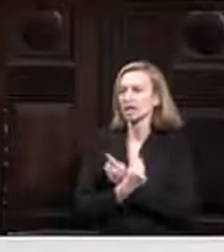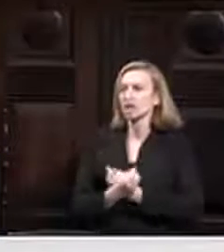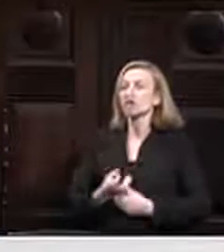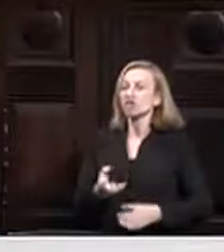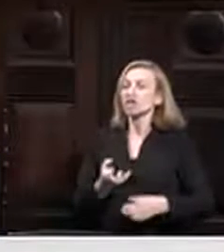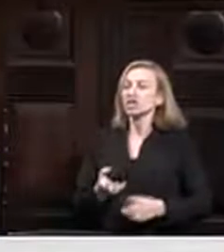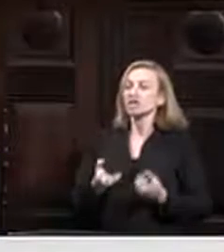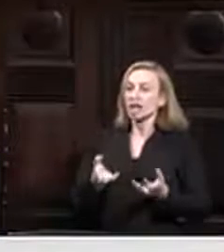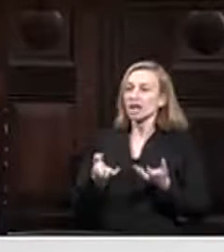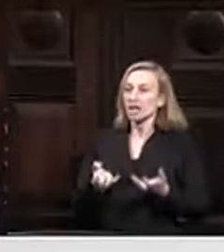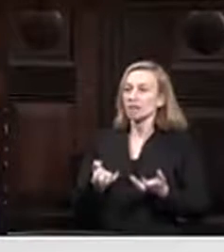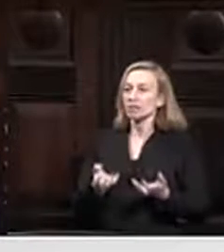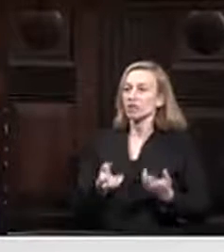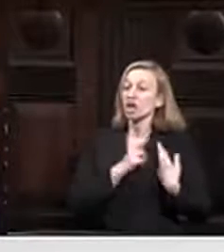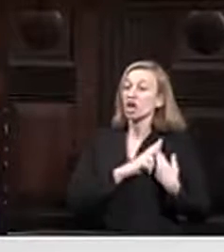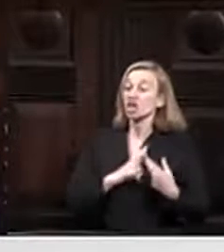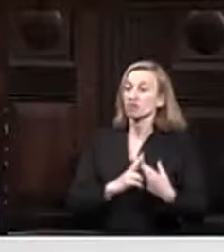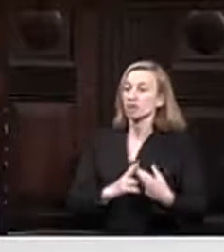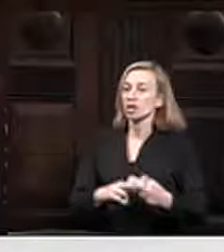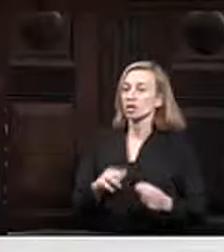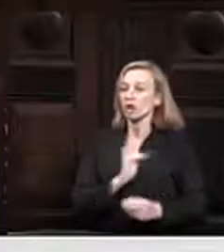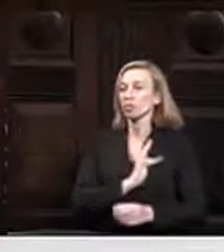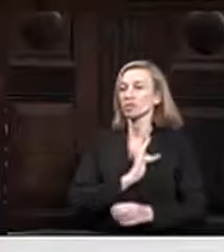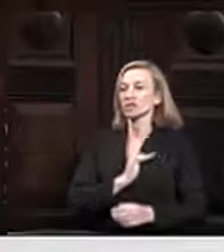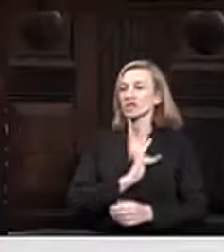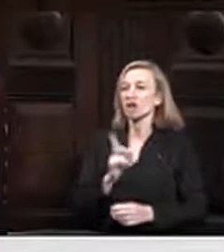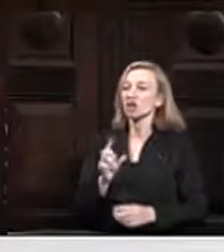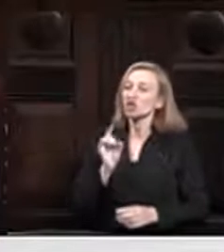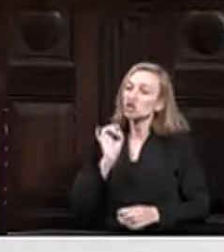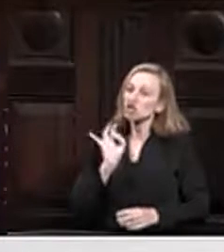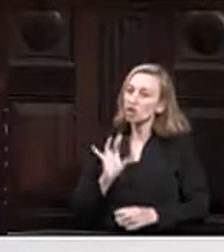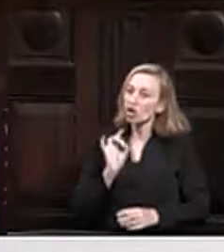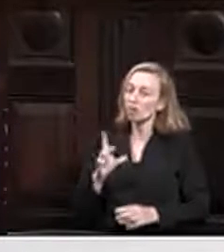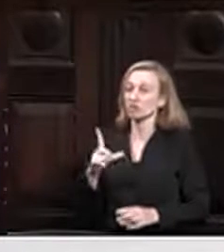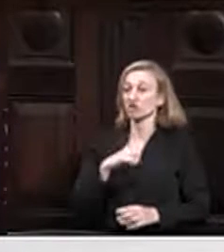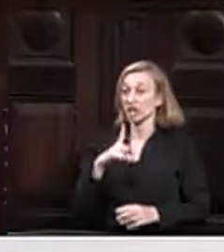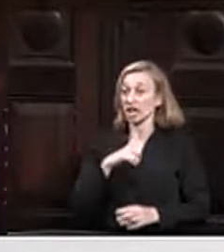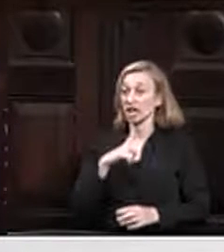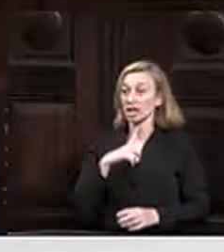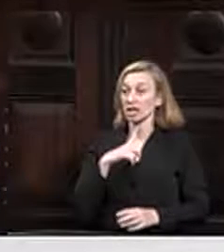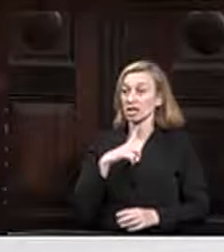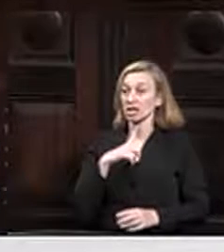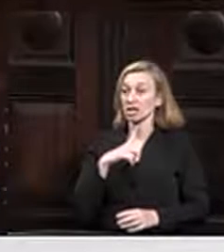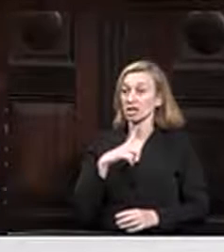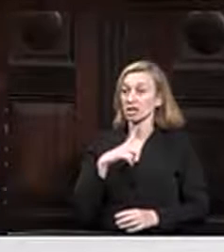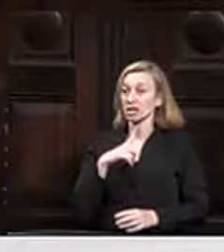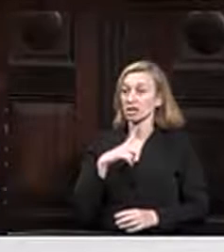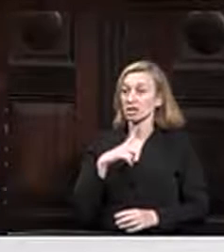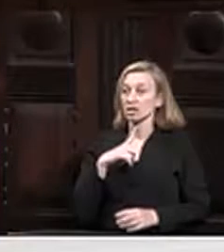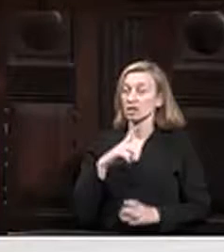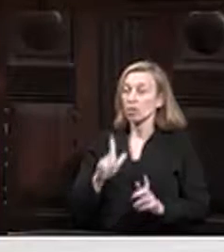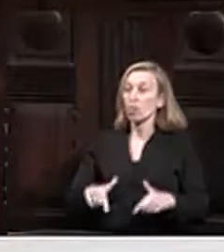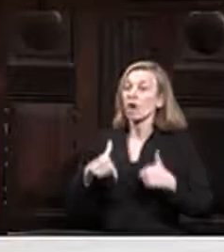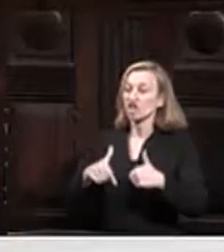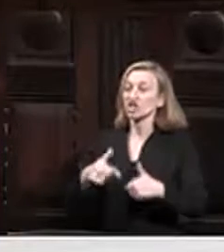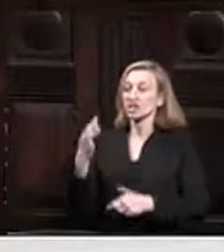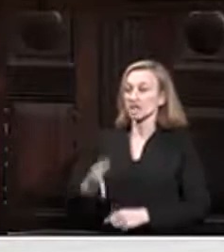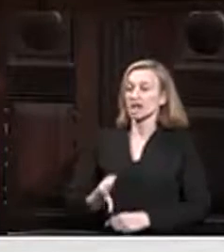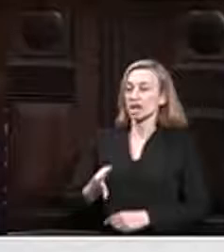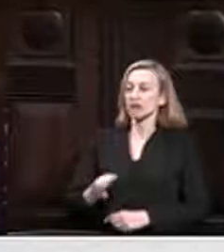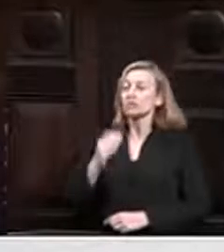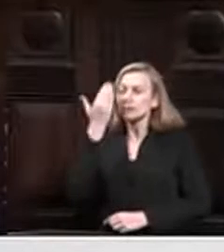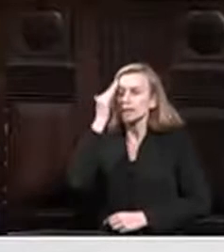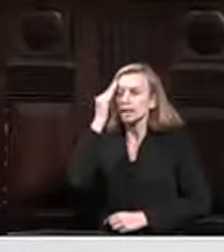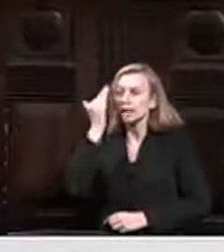o respeito ao policial. E nós só vamos construir isso de forma efetiva,